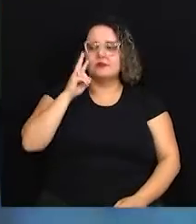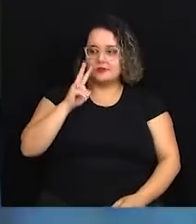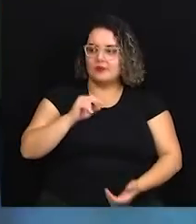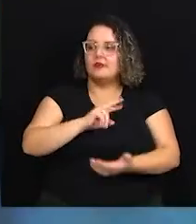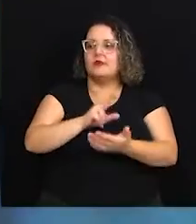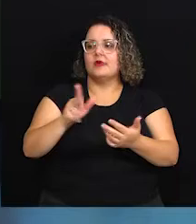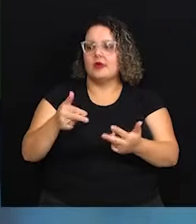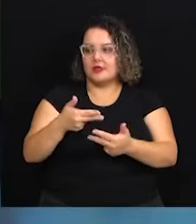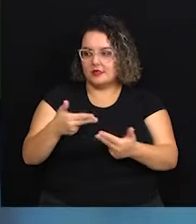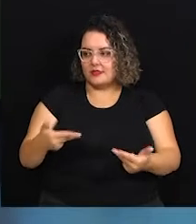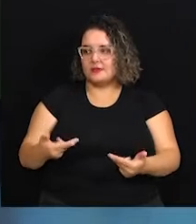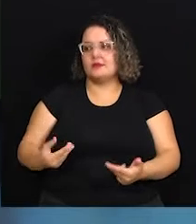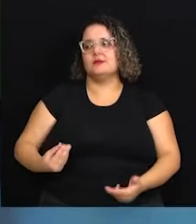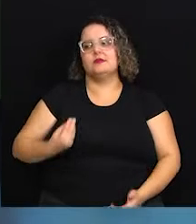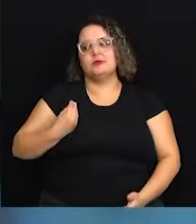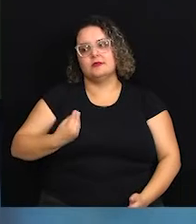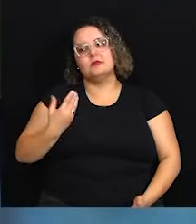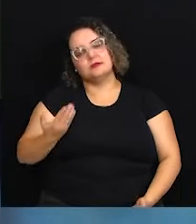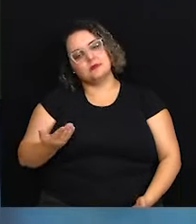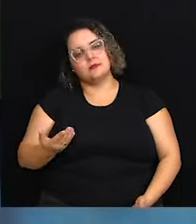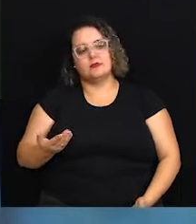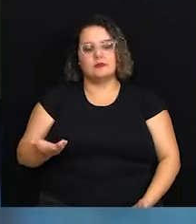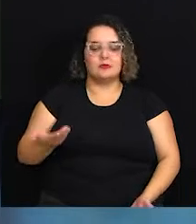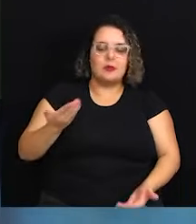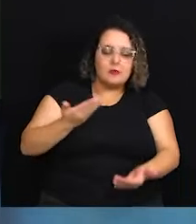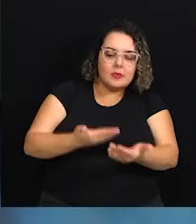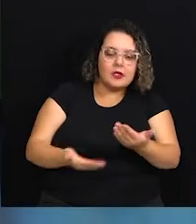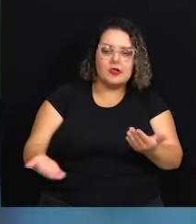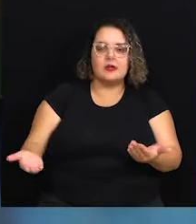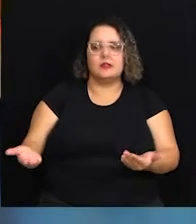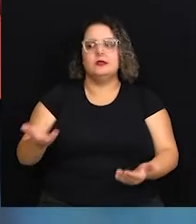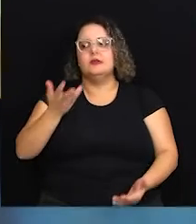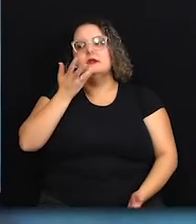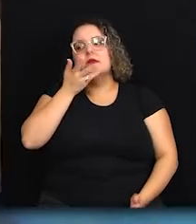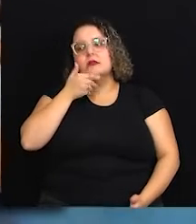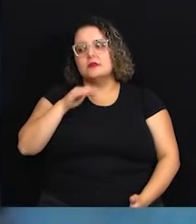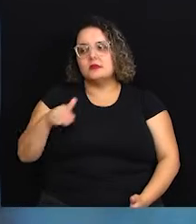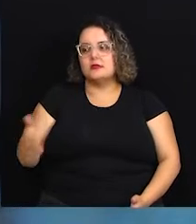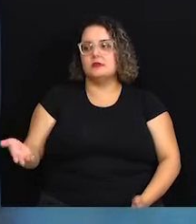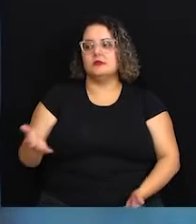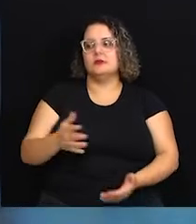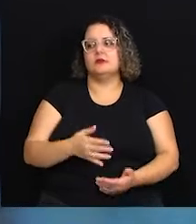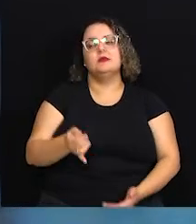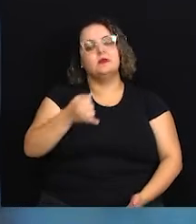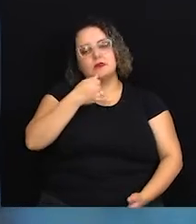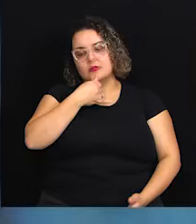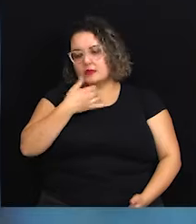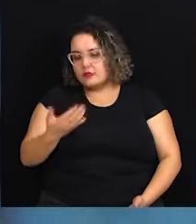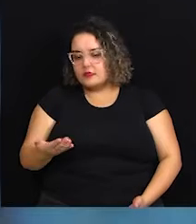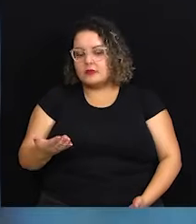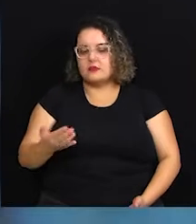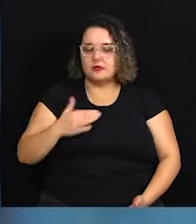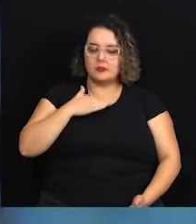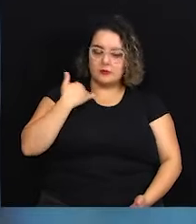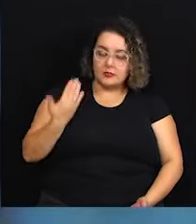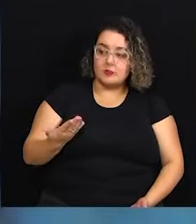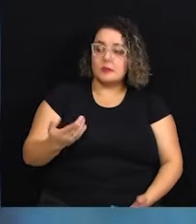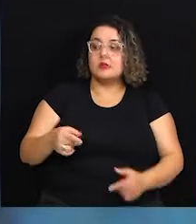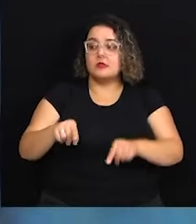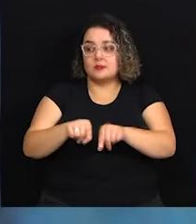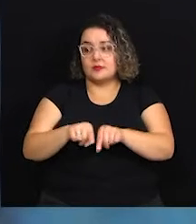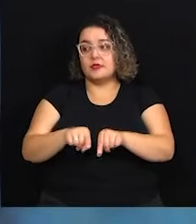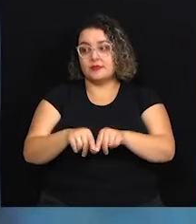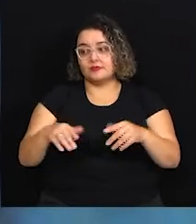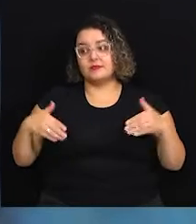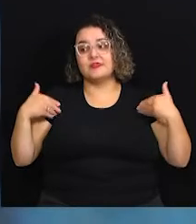né? Algumas perdas, né? A gente já teve perdas de crianças que infelizmente vieram a falecer, mas também tivemos